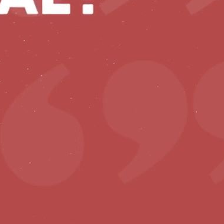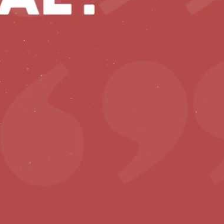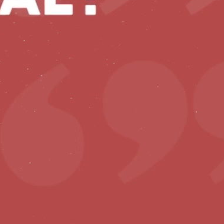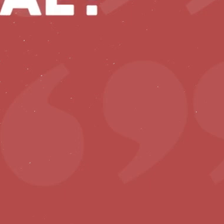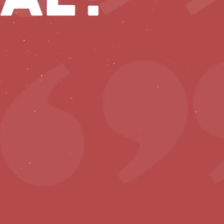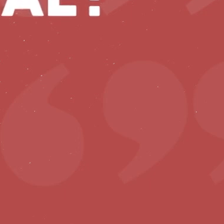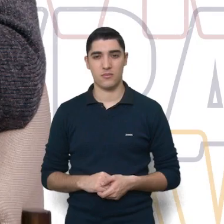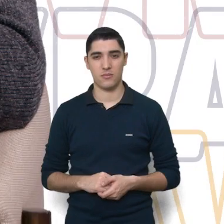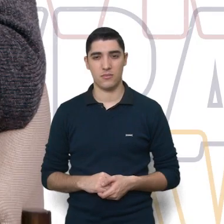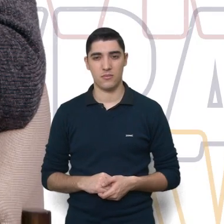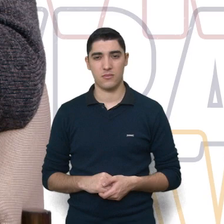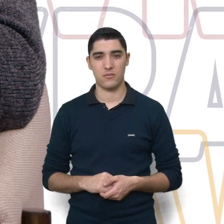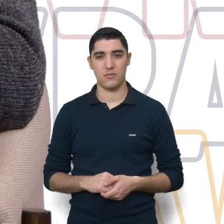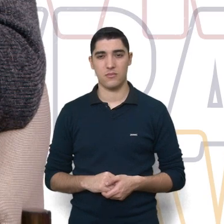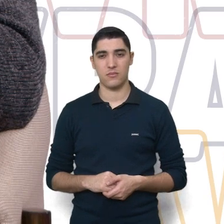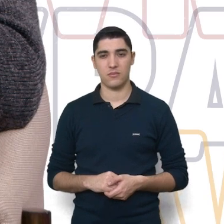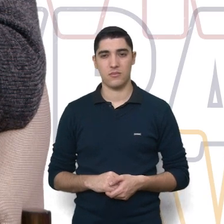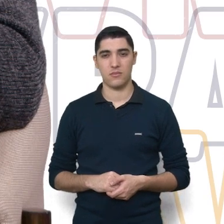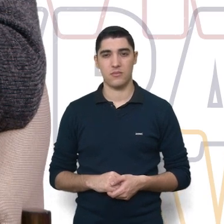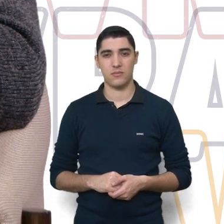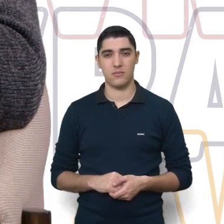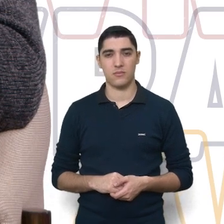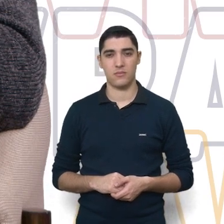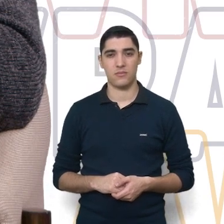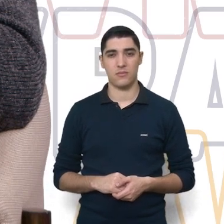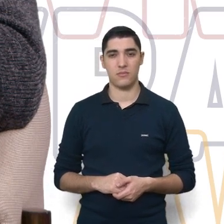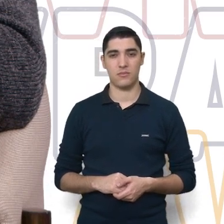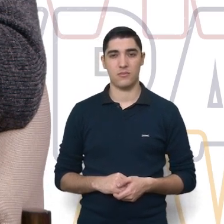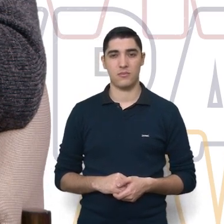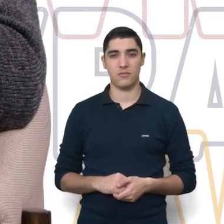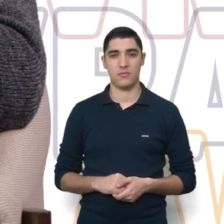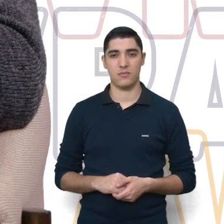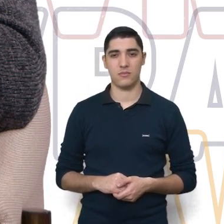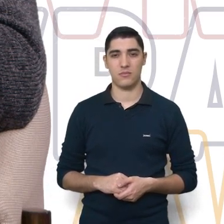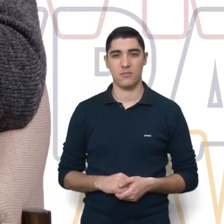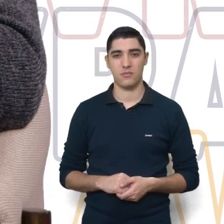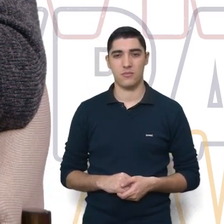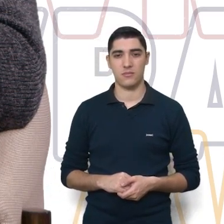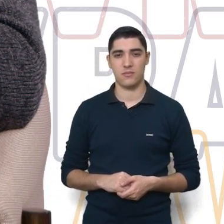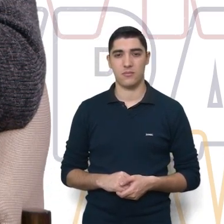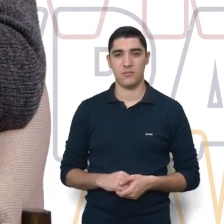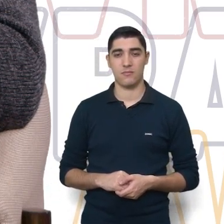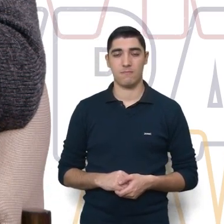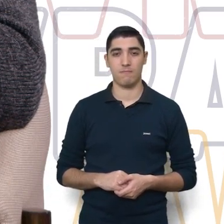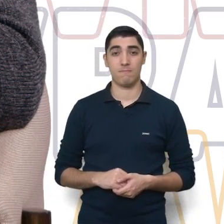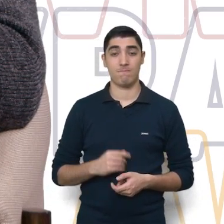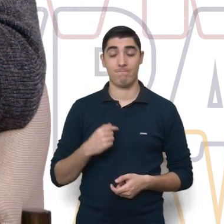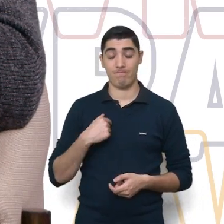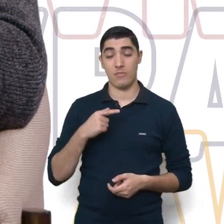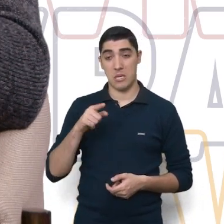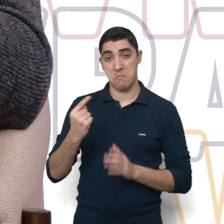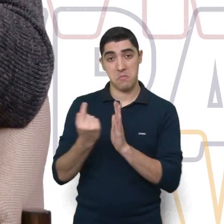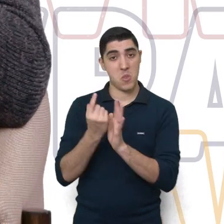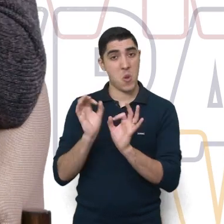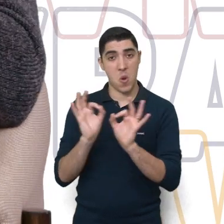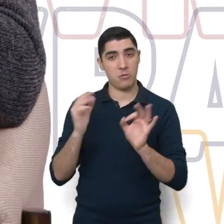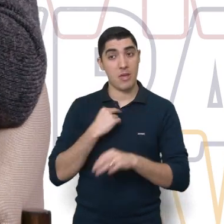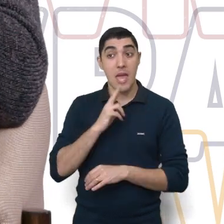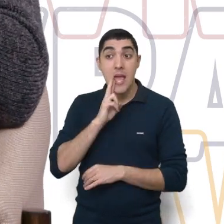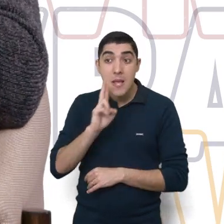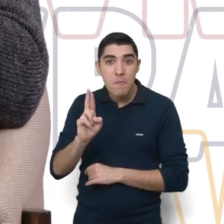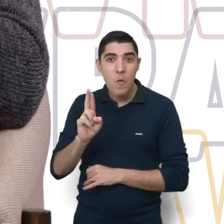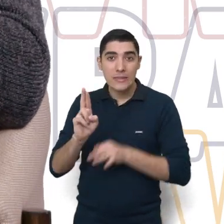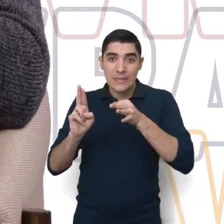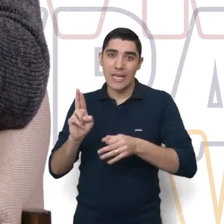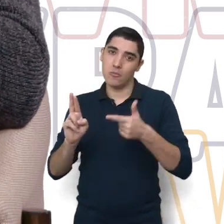educacional uma ótima pergunta essa daí eu não tenho uma resposta Clara né mas aí eu tenho uma opinião